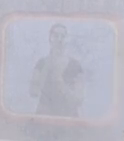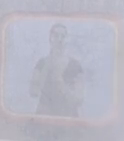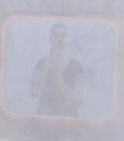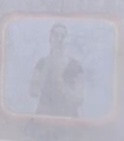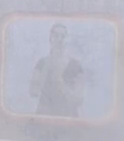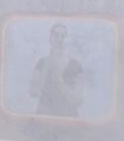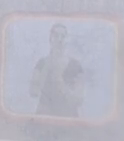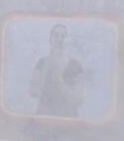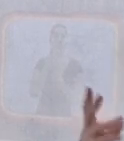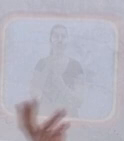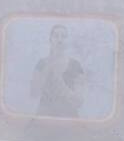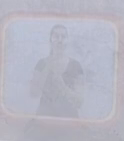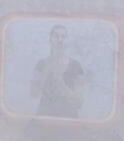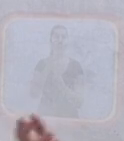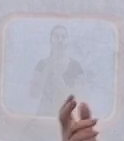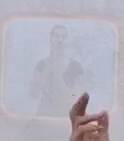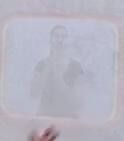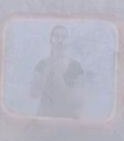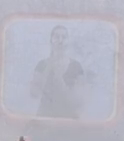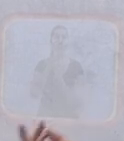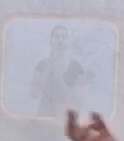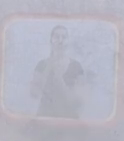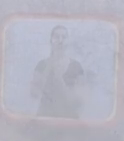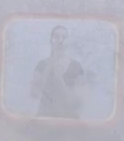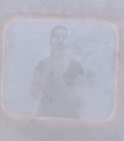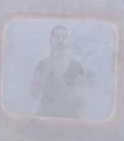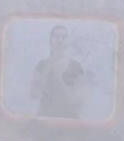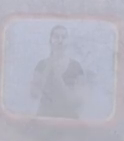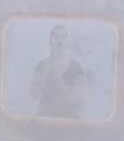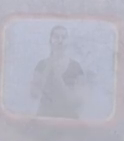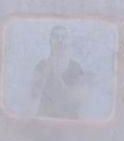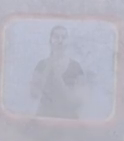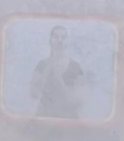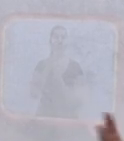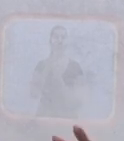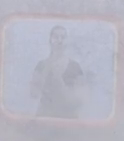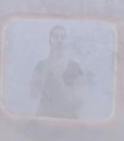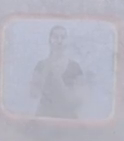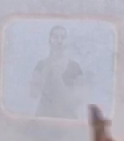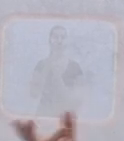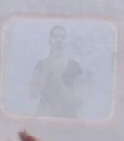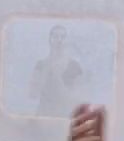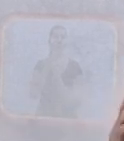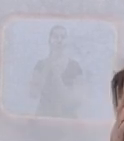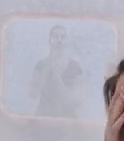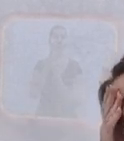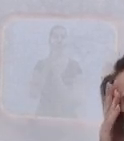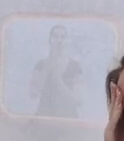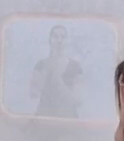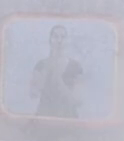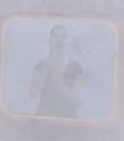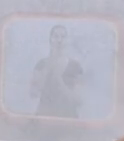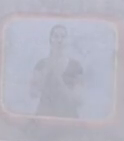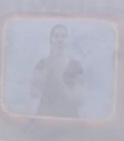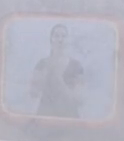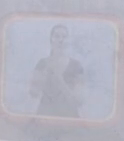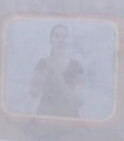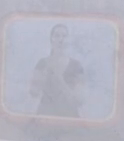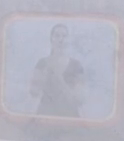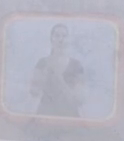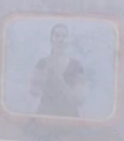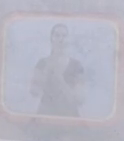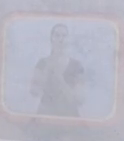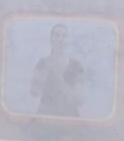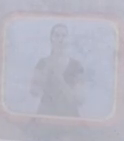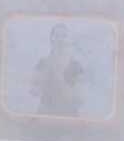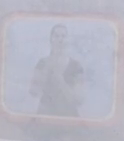professor que me ajudou muito, na época eu passei entre os dois, fiquei na dúvida. Aí eu cheguei para uma amiga e falei, não, estou fazendo a fisioterapia, eu danço assim, mas você vai